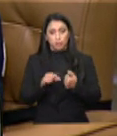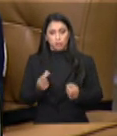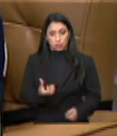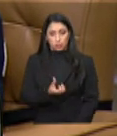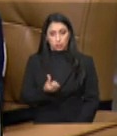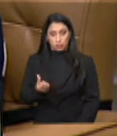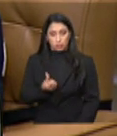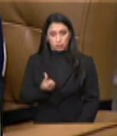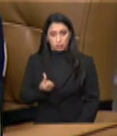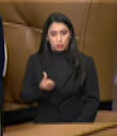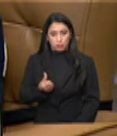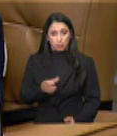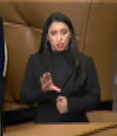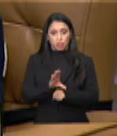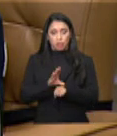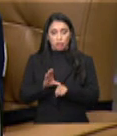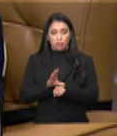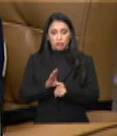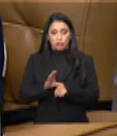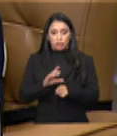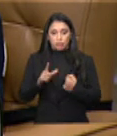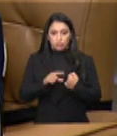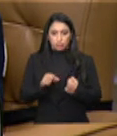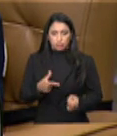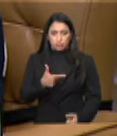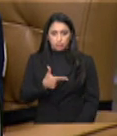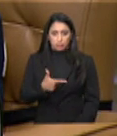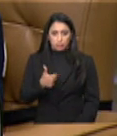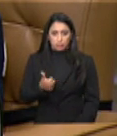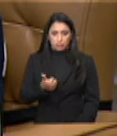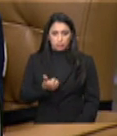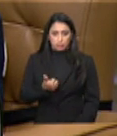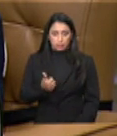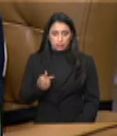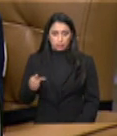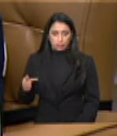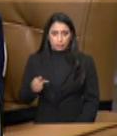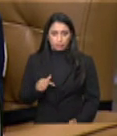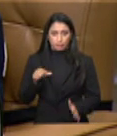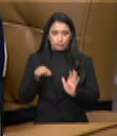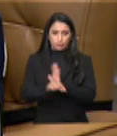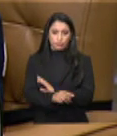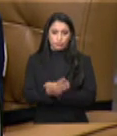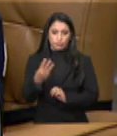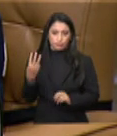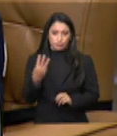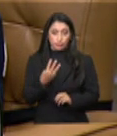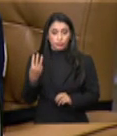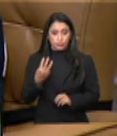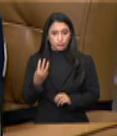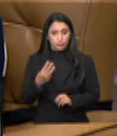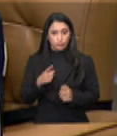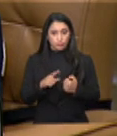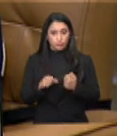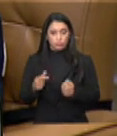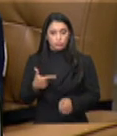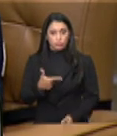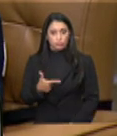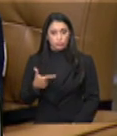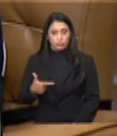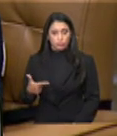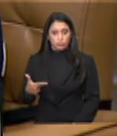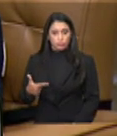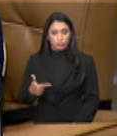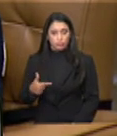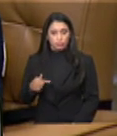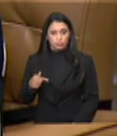6º caput da nossa Constituição, no artigo 217, parágrafo 3º, e artigo